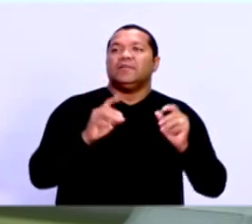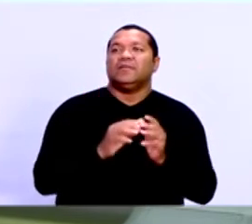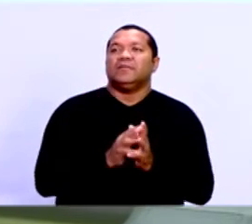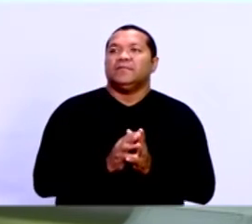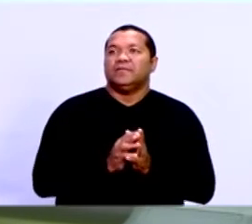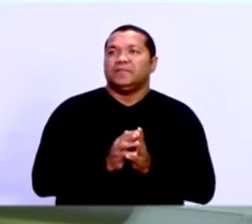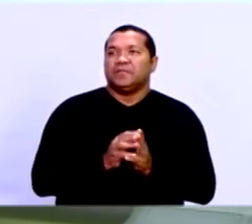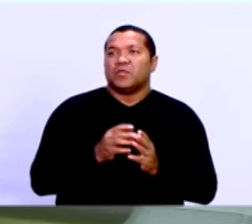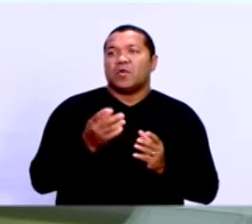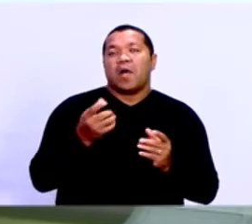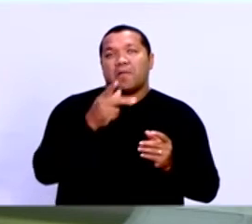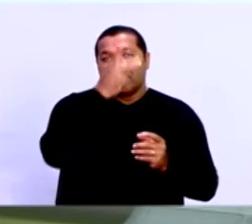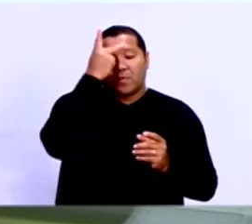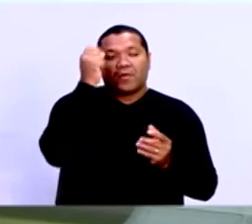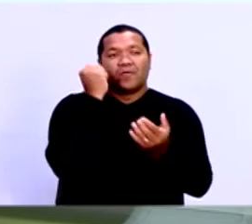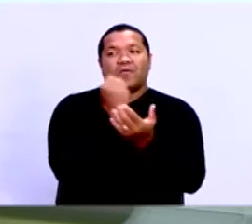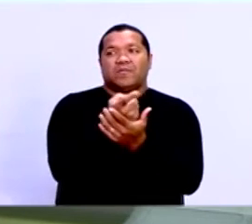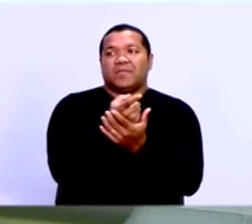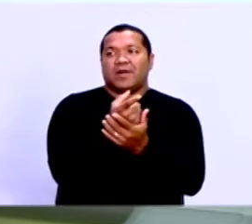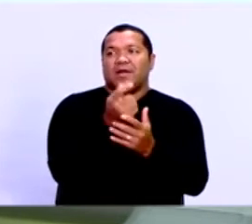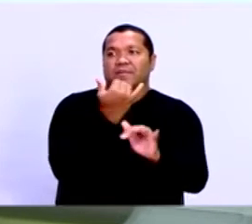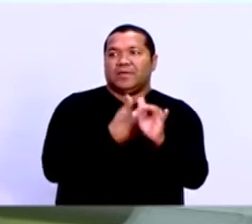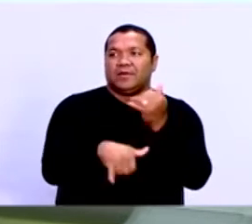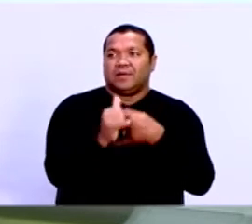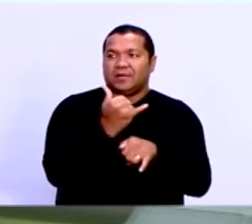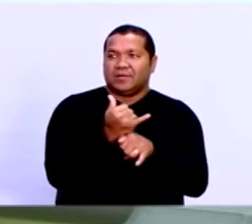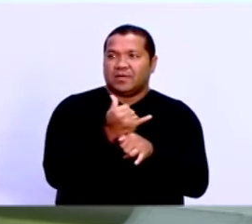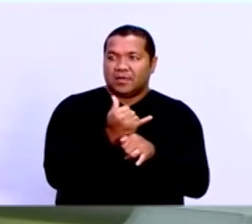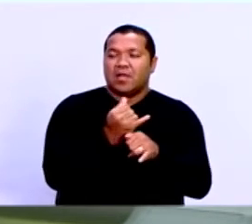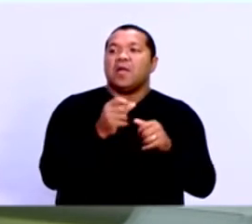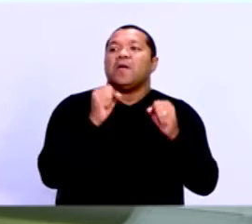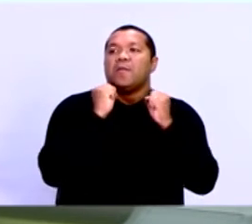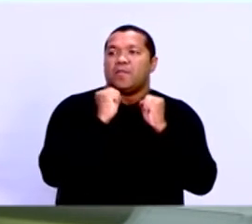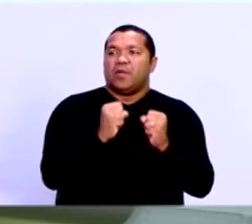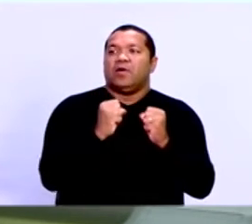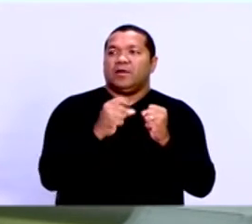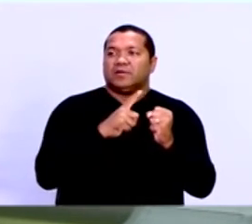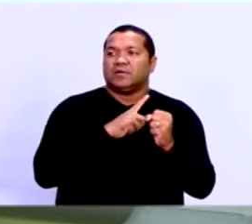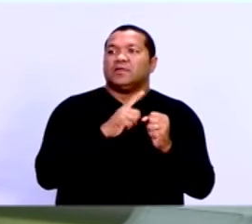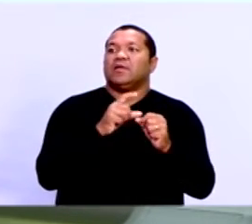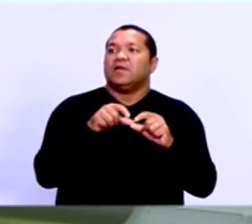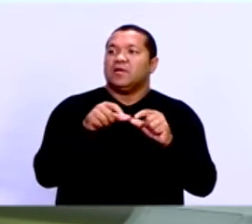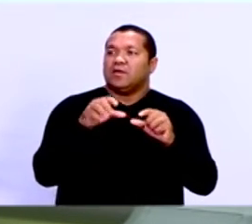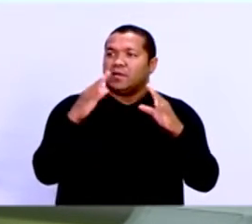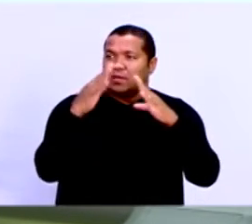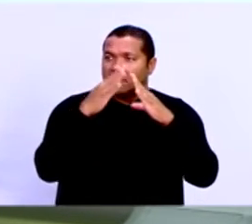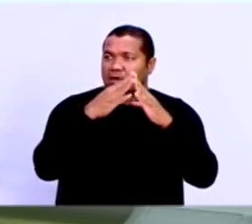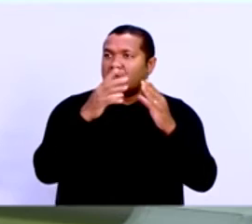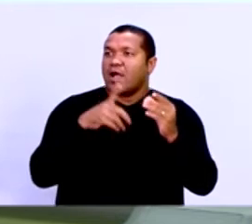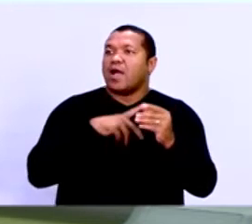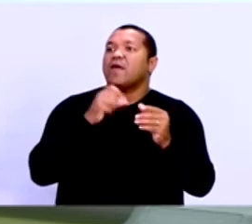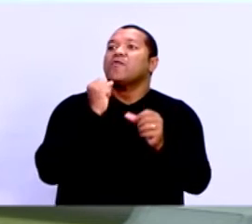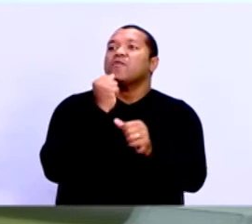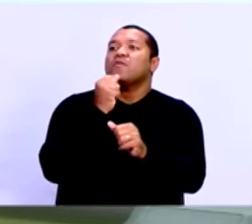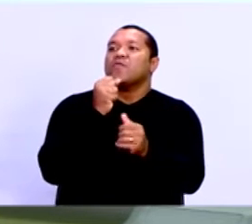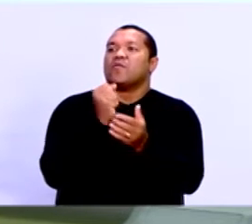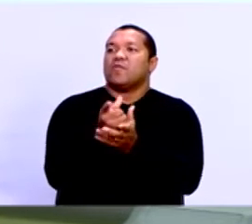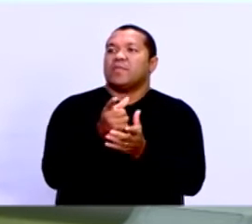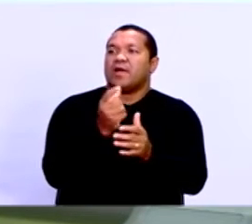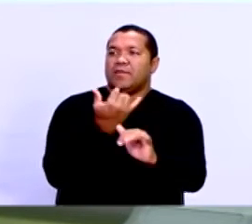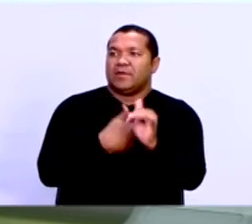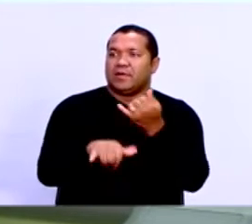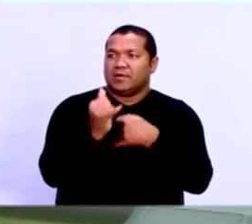internet o cliente pode é ter esses produtos em casa vai ter entrega em casa ele vai ter os produtos